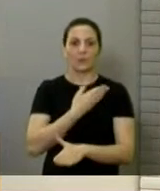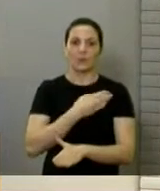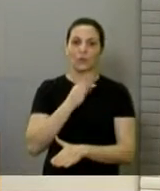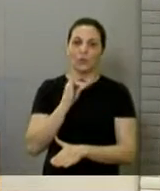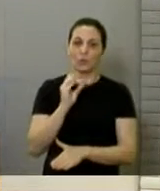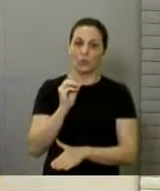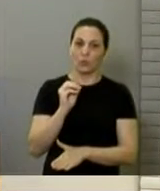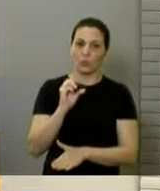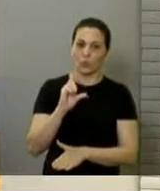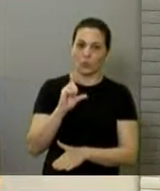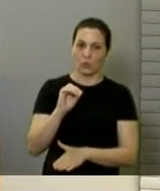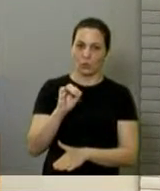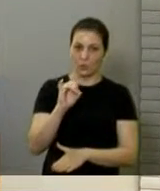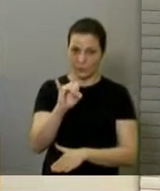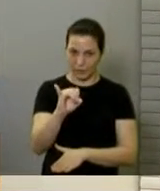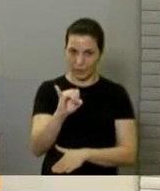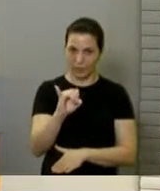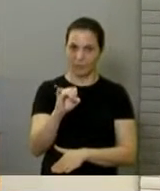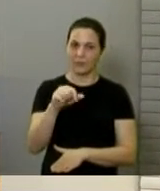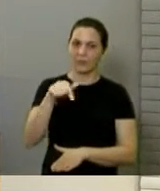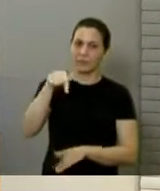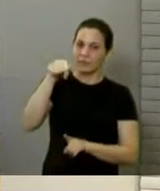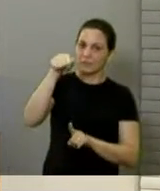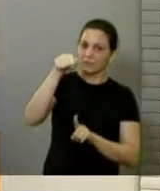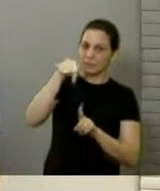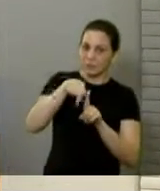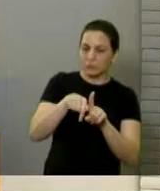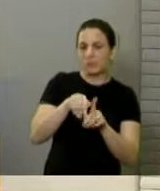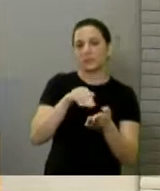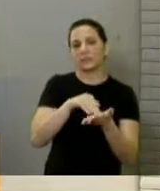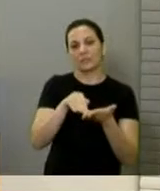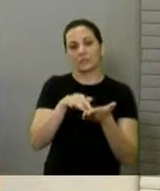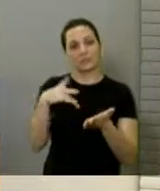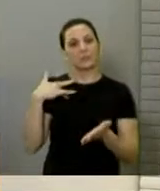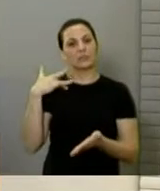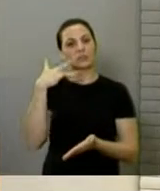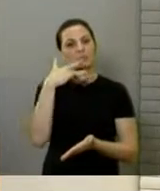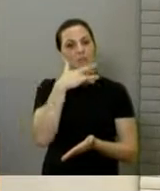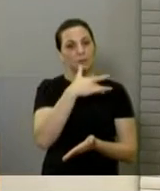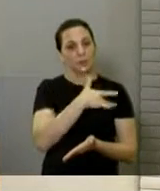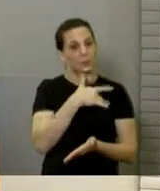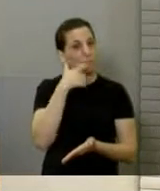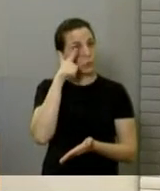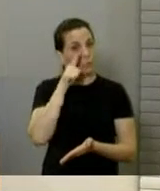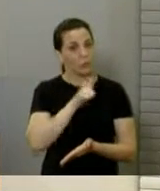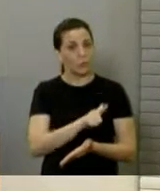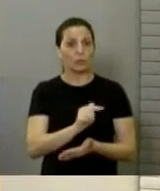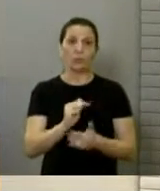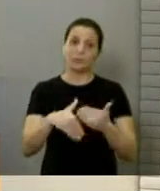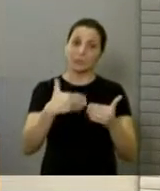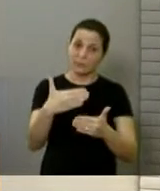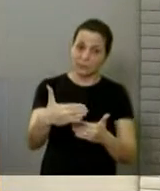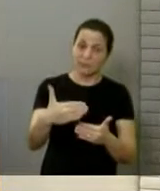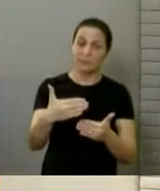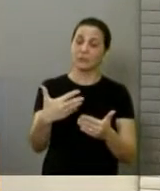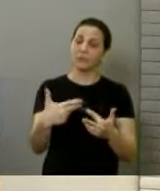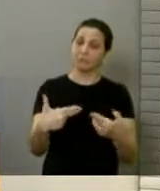Tolói, que ficou aí 7 meses na Secretaria de Saúde. Conseguimos um avanço